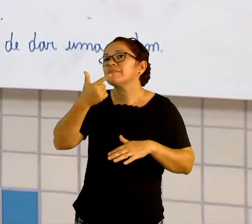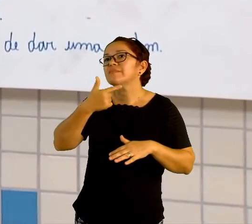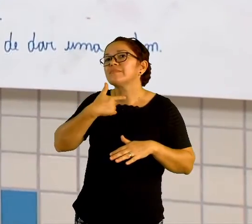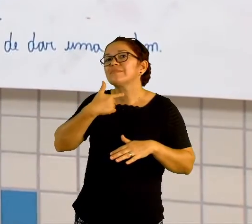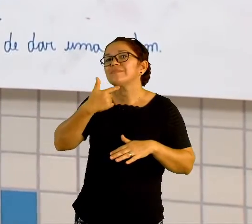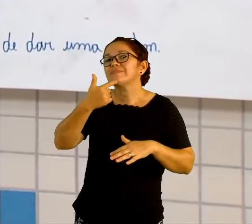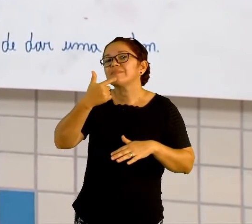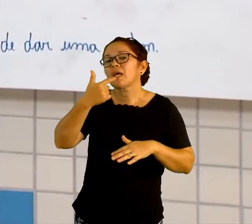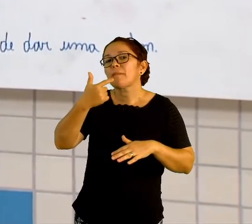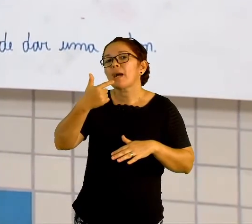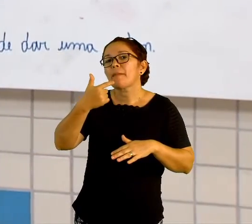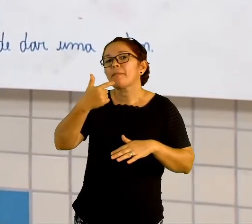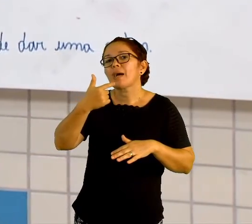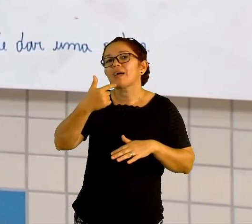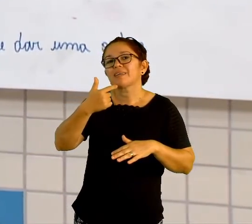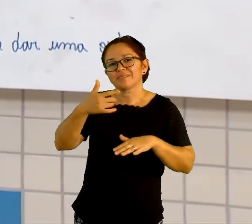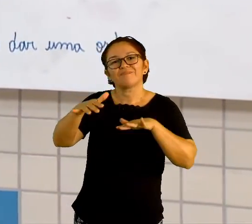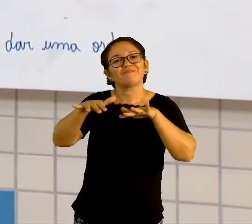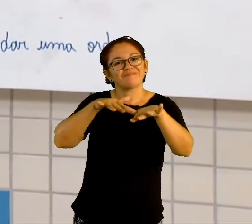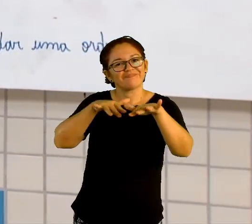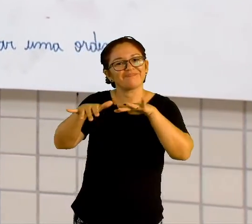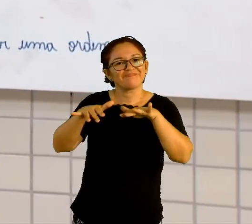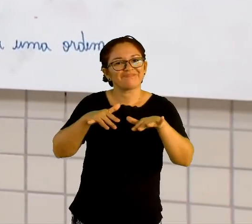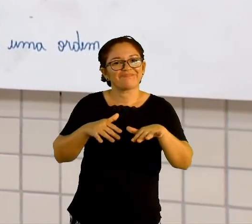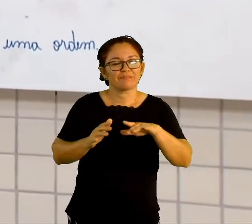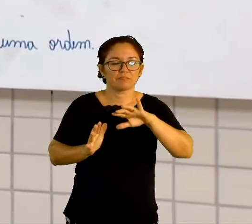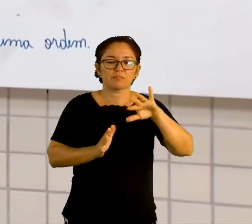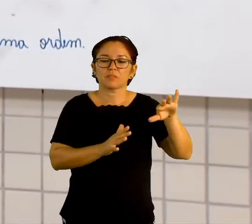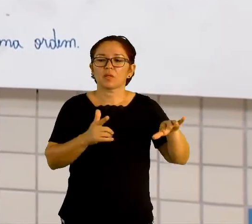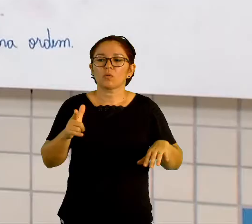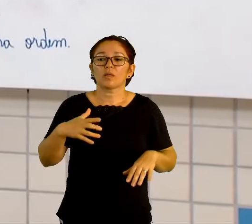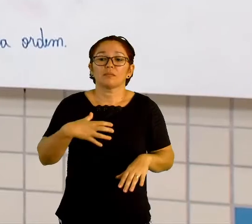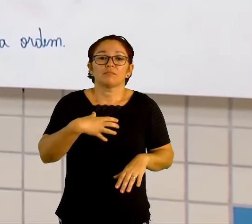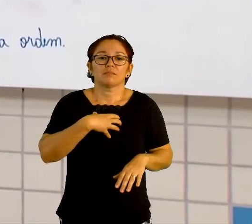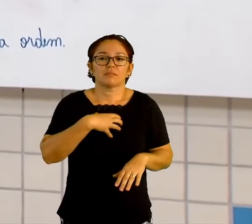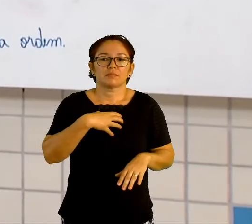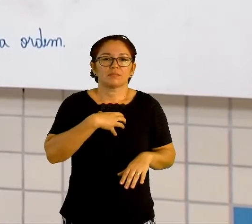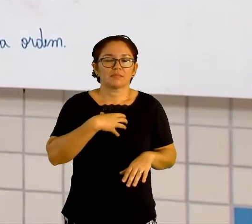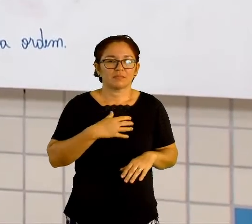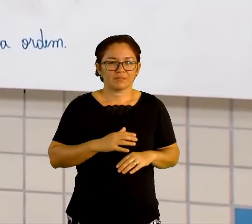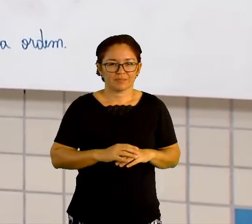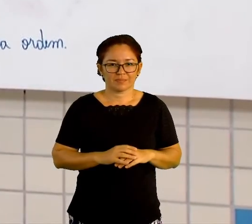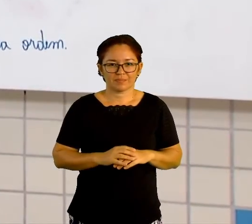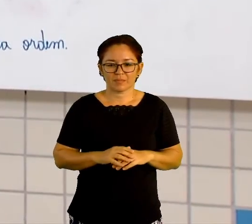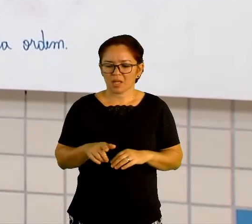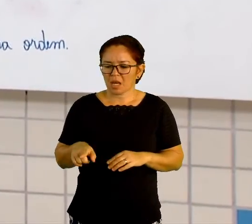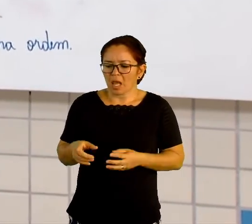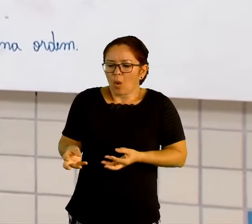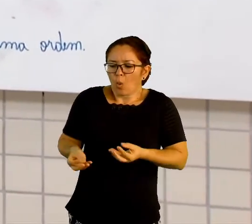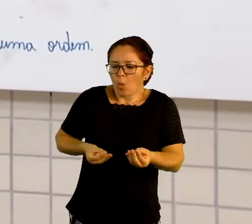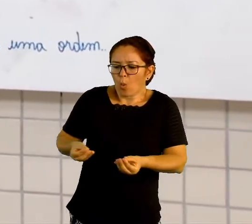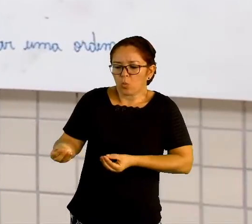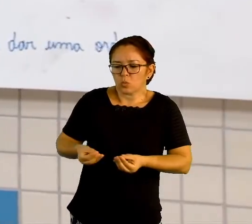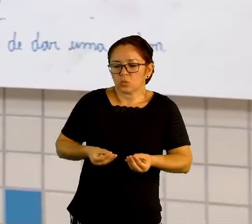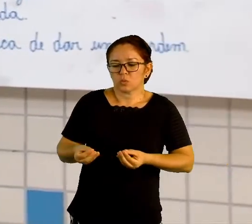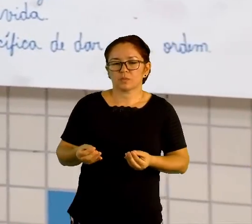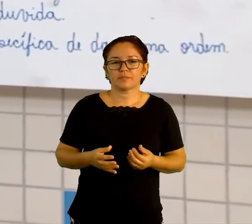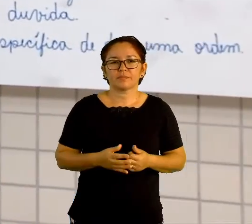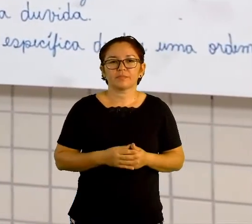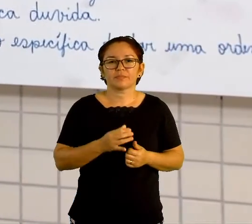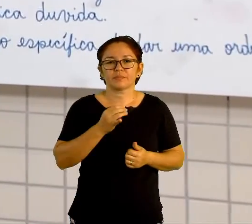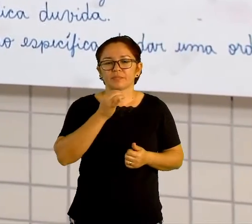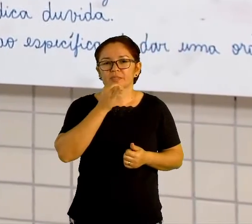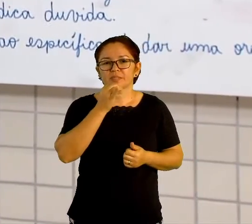em que alguma coisa, algum objeto vai se encontrar. Um exemplo, professor, para